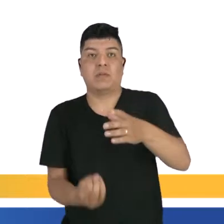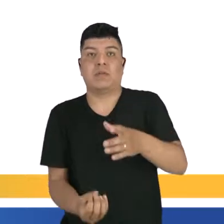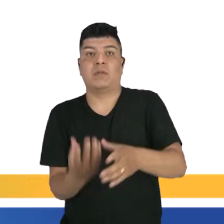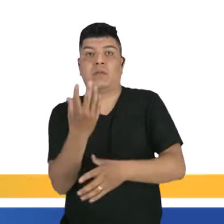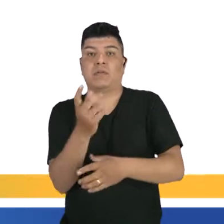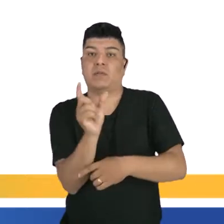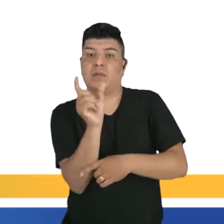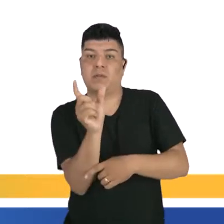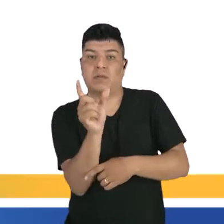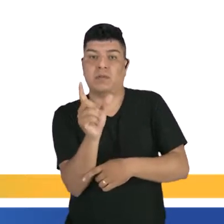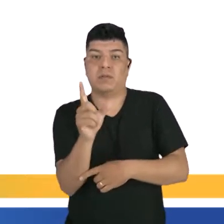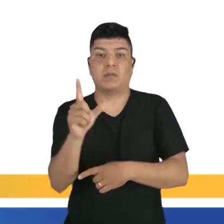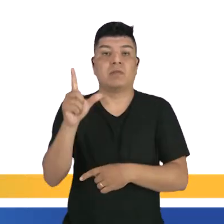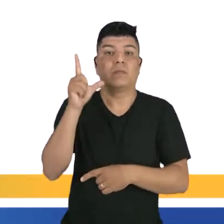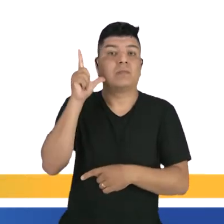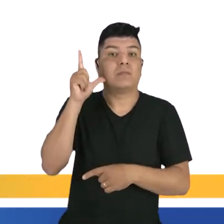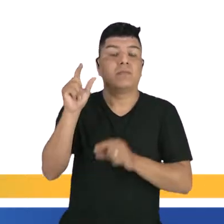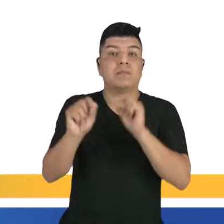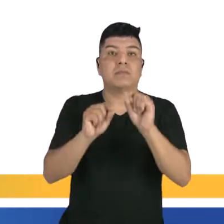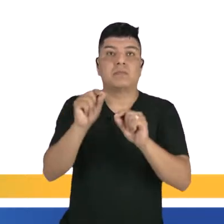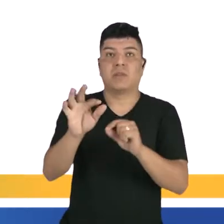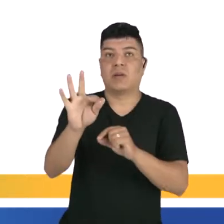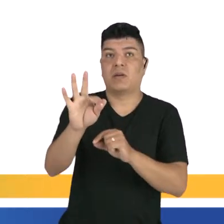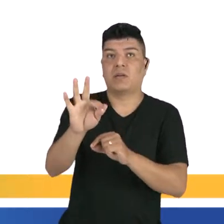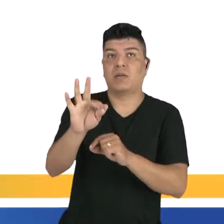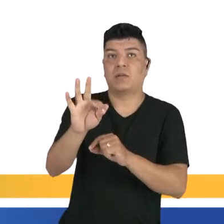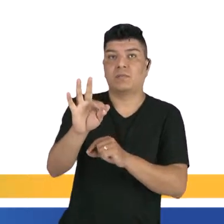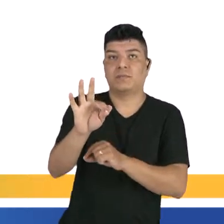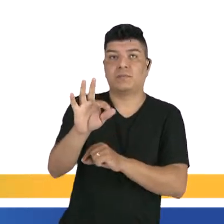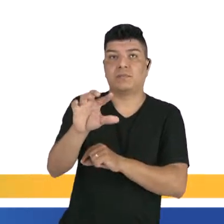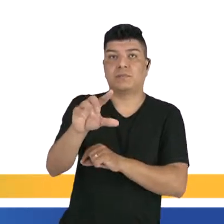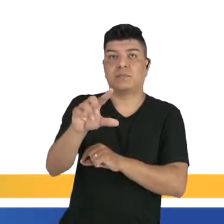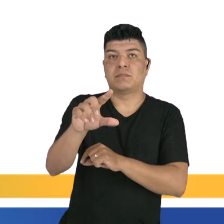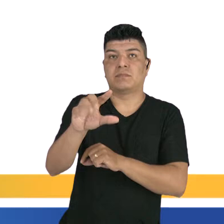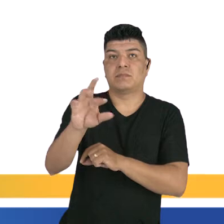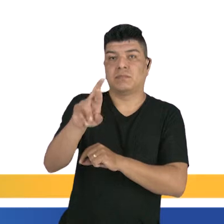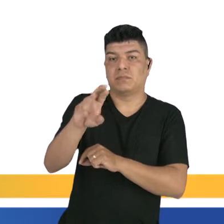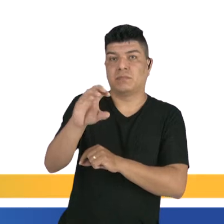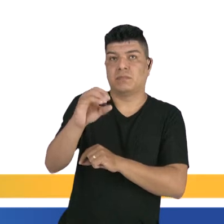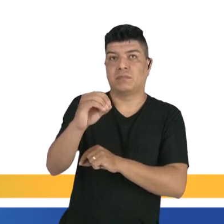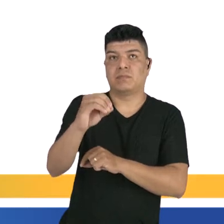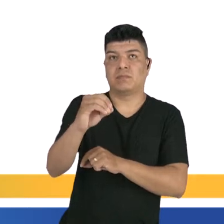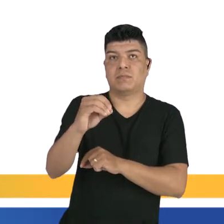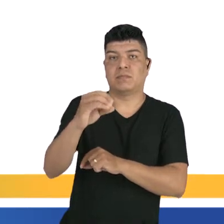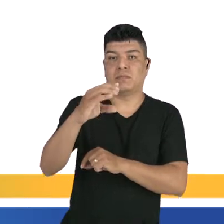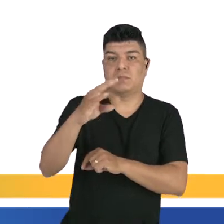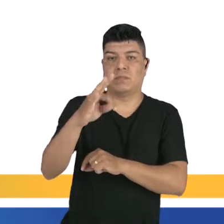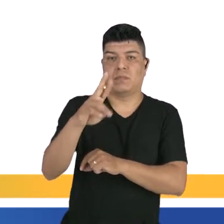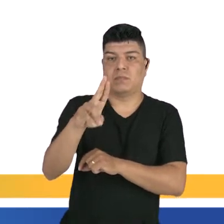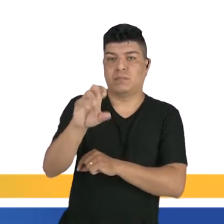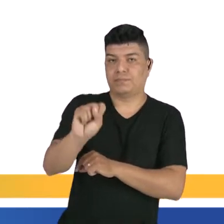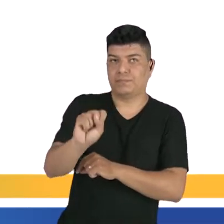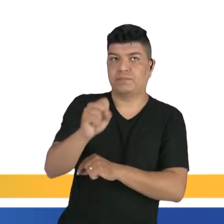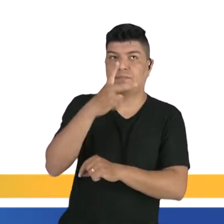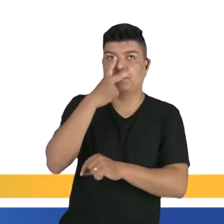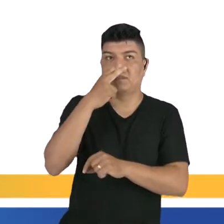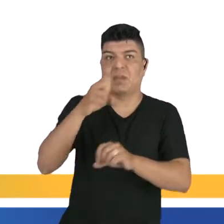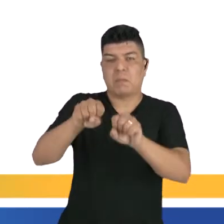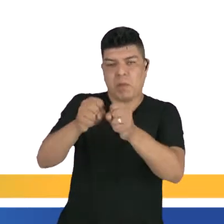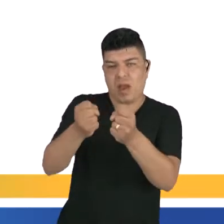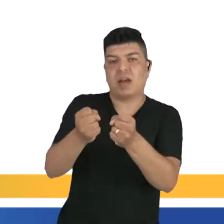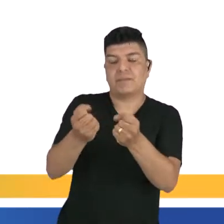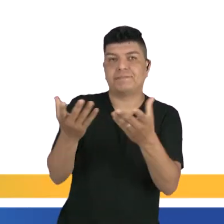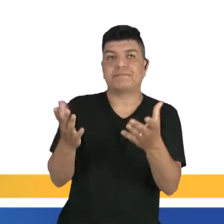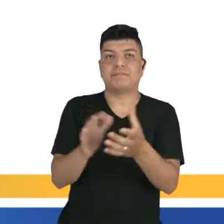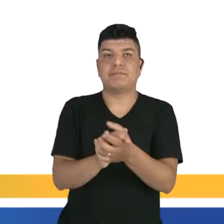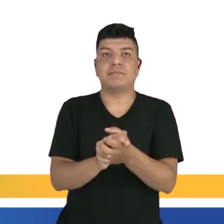palavra latina fluctus, que significa partido ou quebrado. Fracionar significa dividir